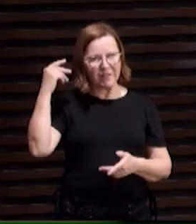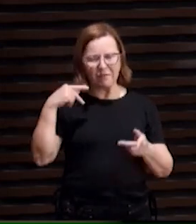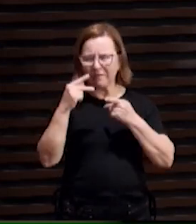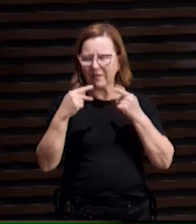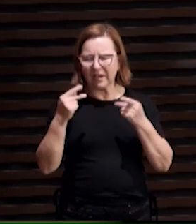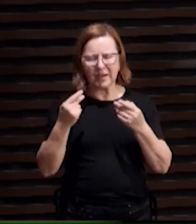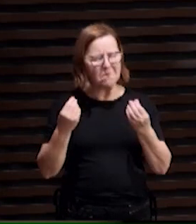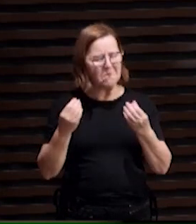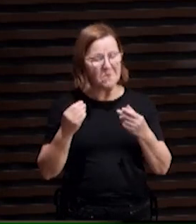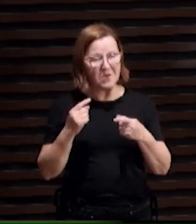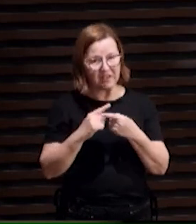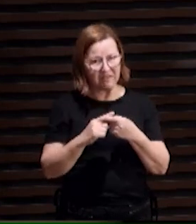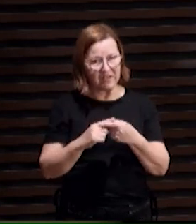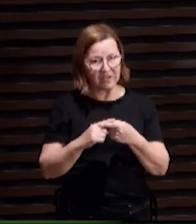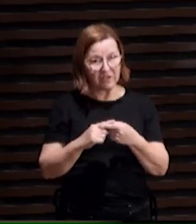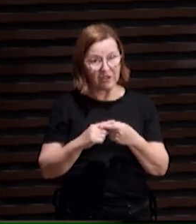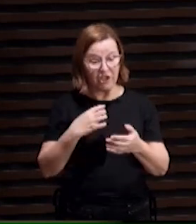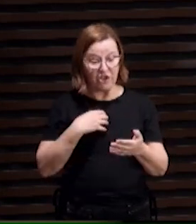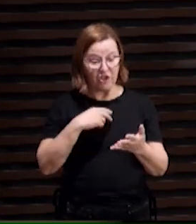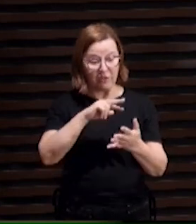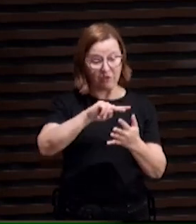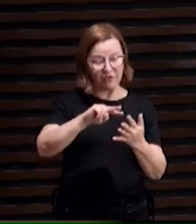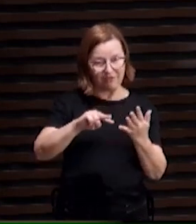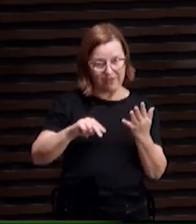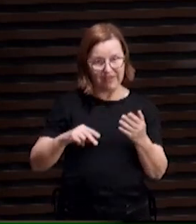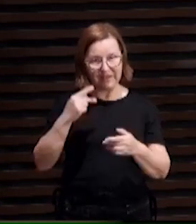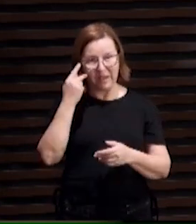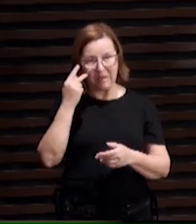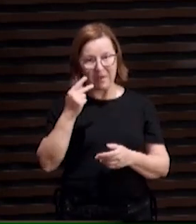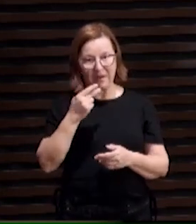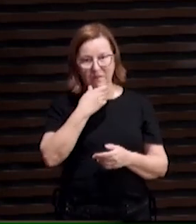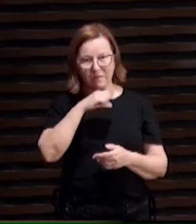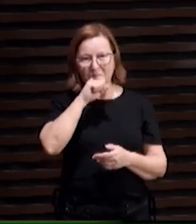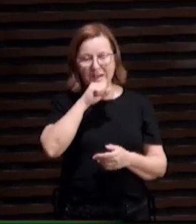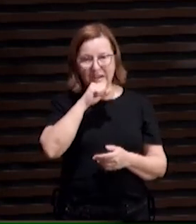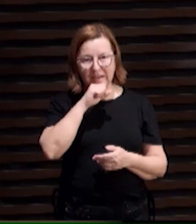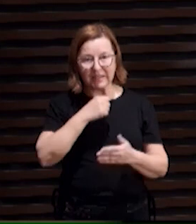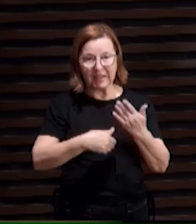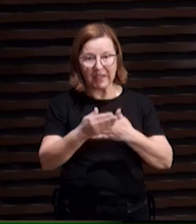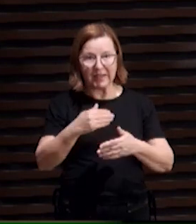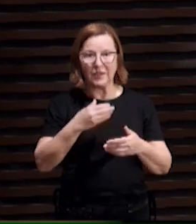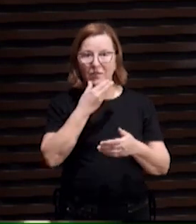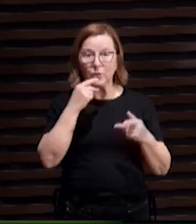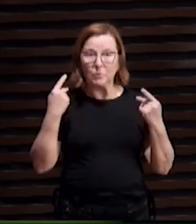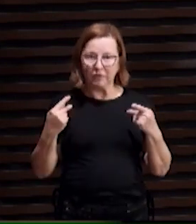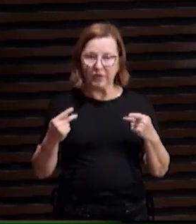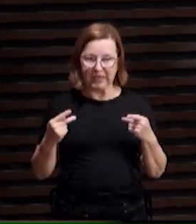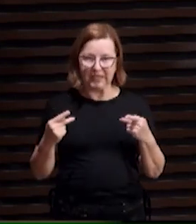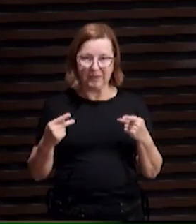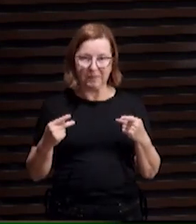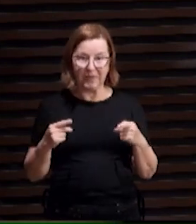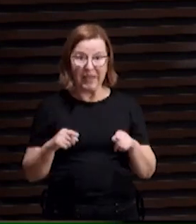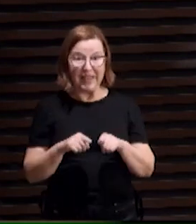muitas vezes e de muitas maneiras aos pais pelos profetas. Aí ele diz: desses